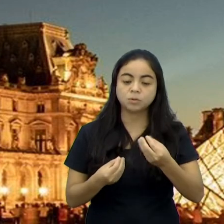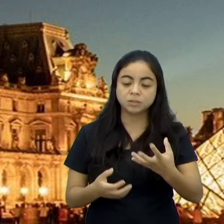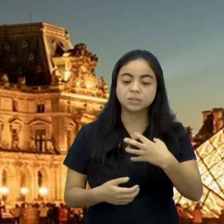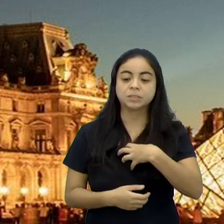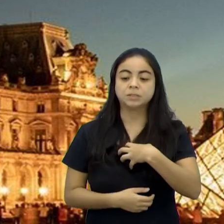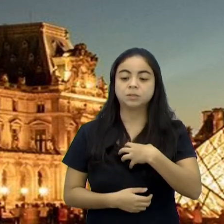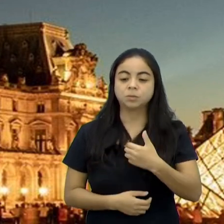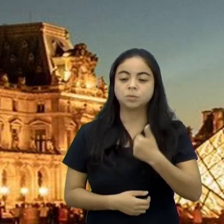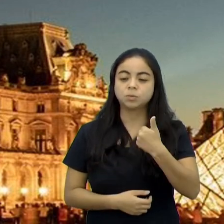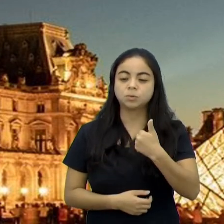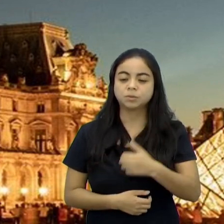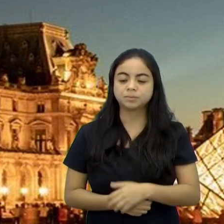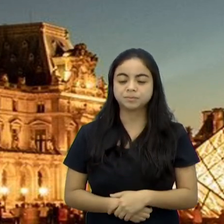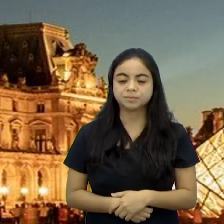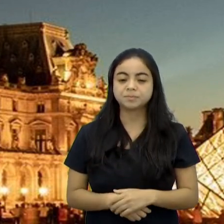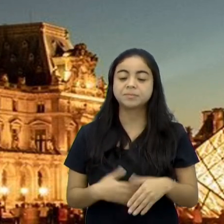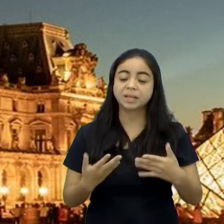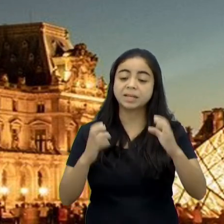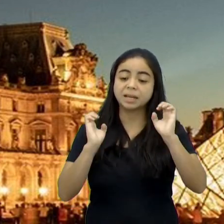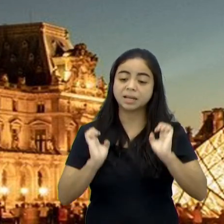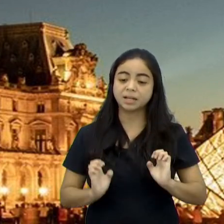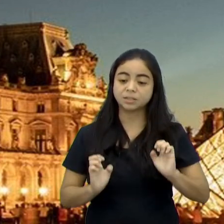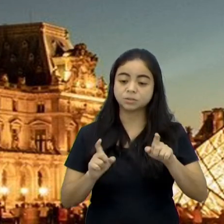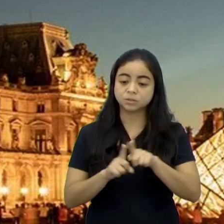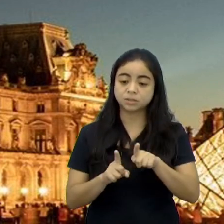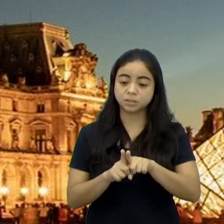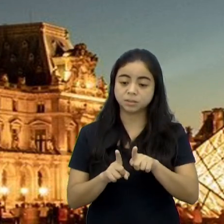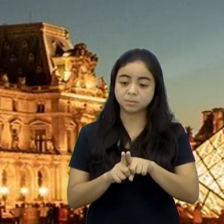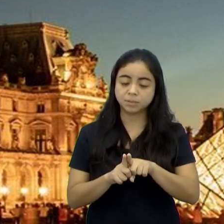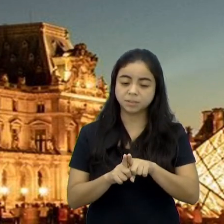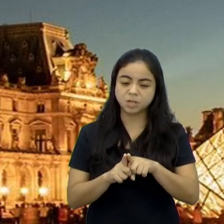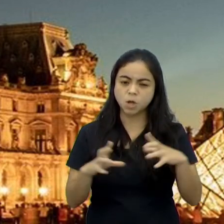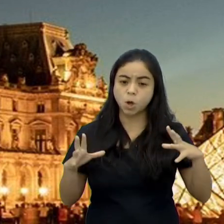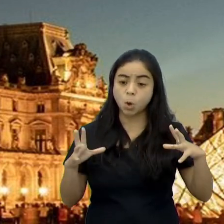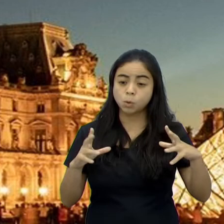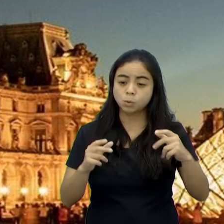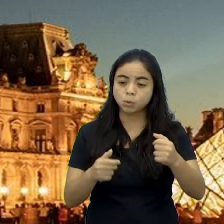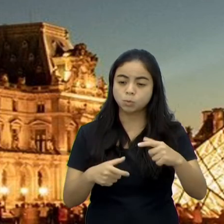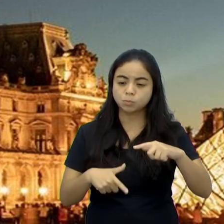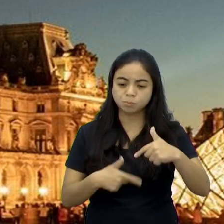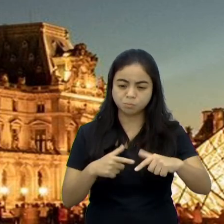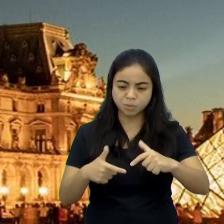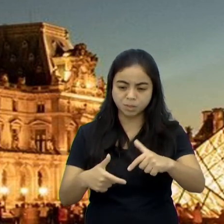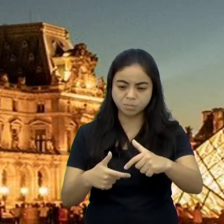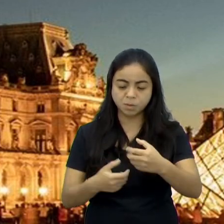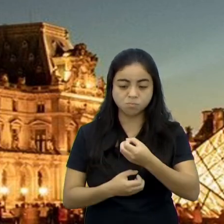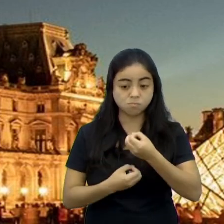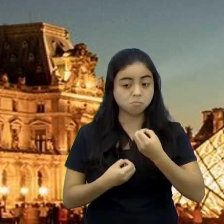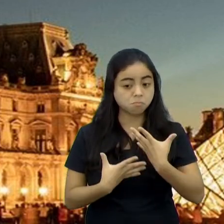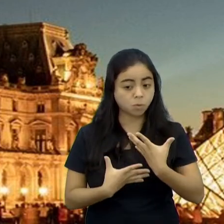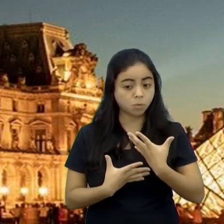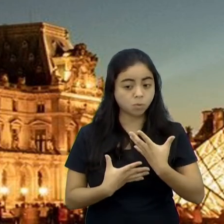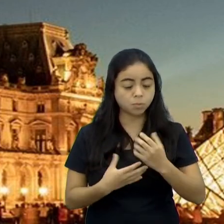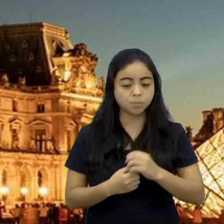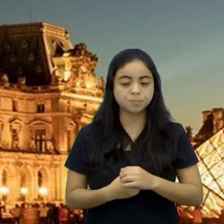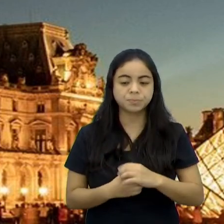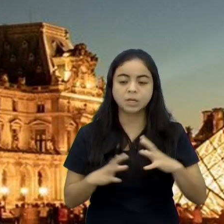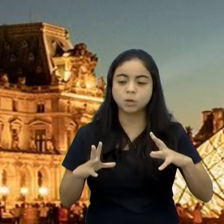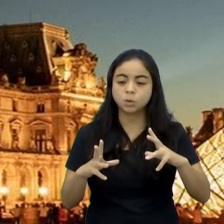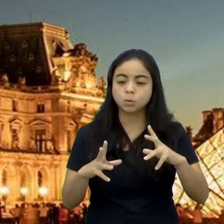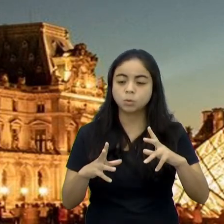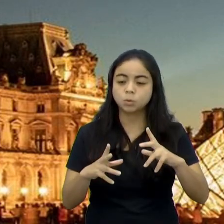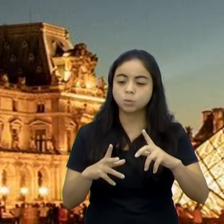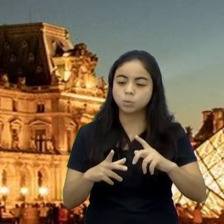também levanta o pensamento ético, né? Será que todo meme é válido, né? Será que todo meme ele é